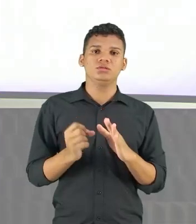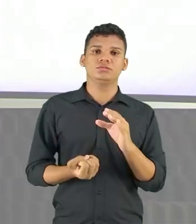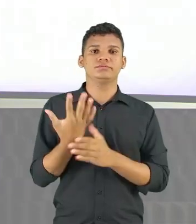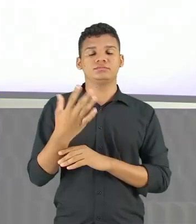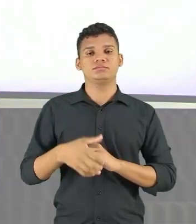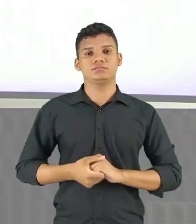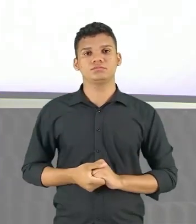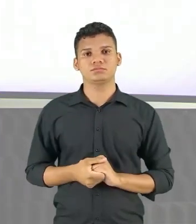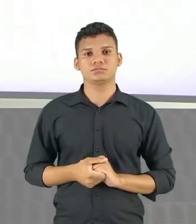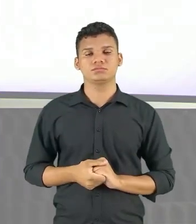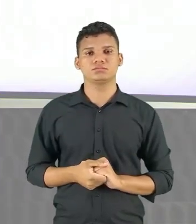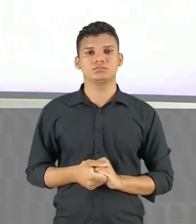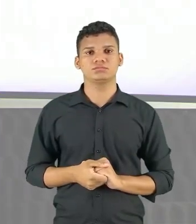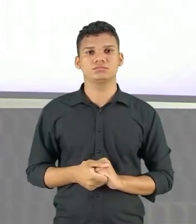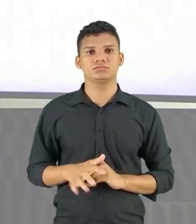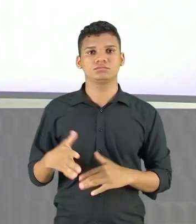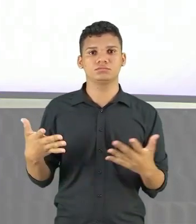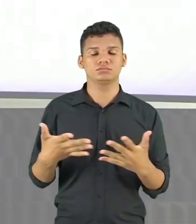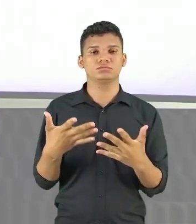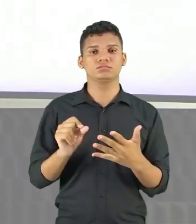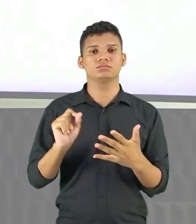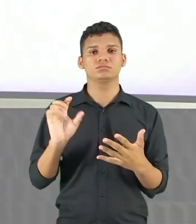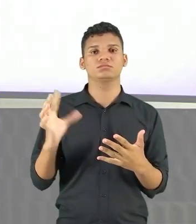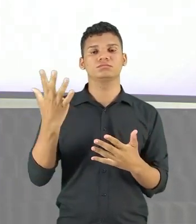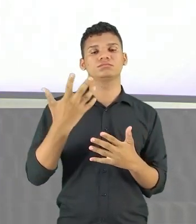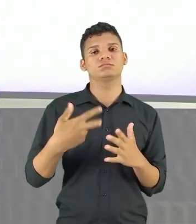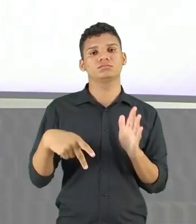especializadas. Então, a gente tem esse contexto